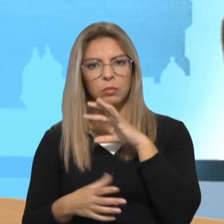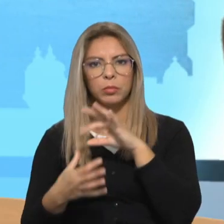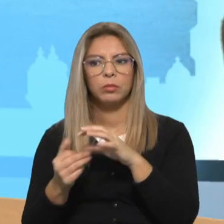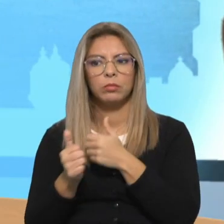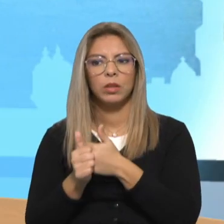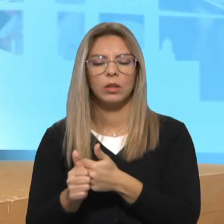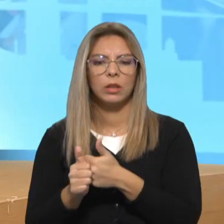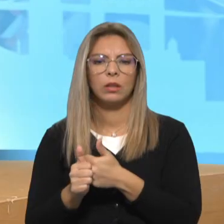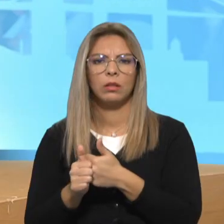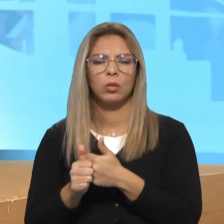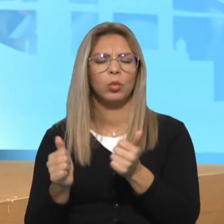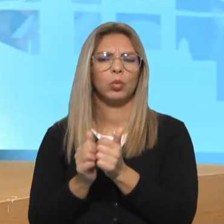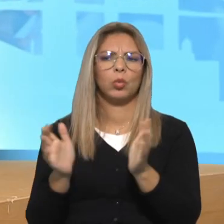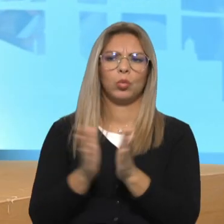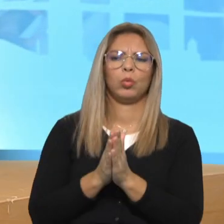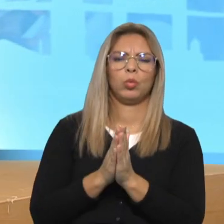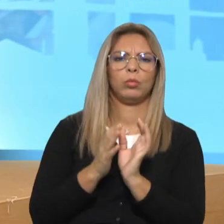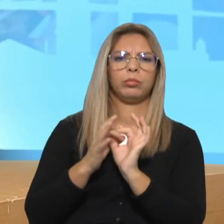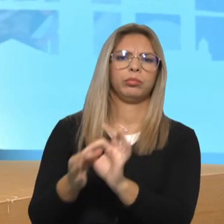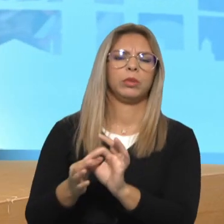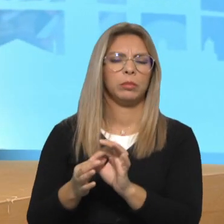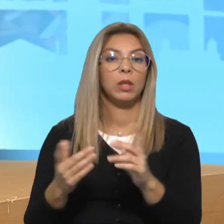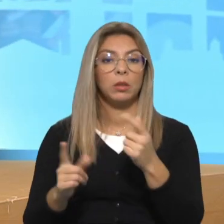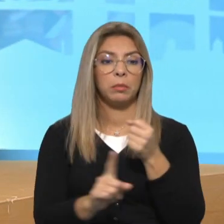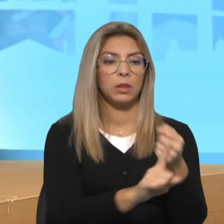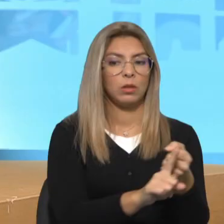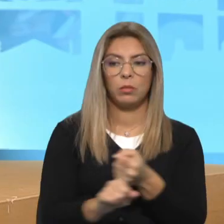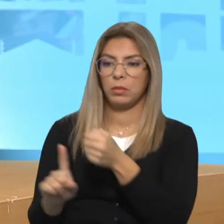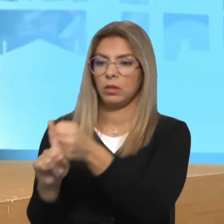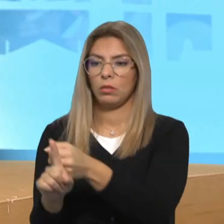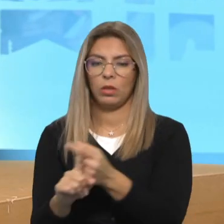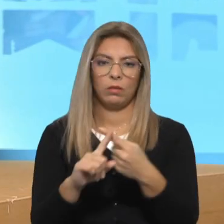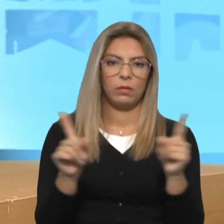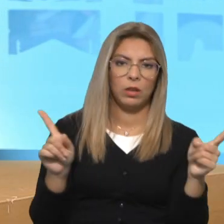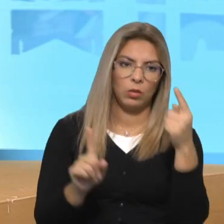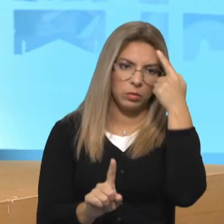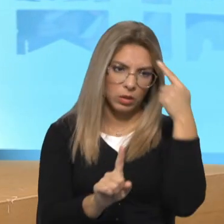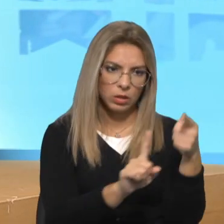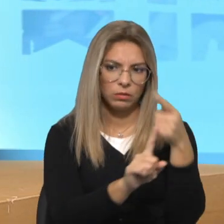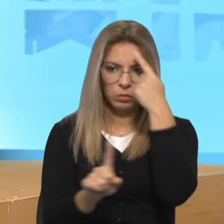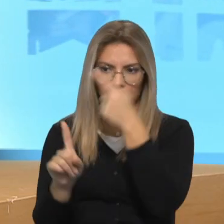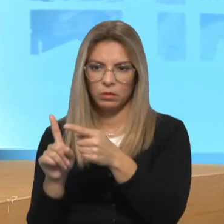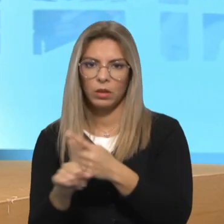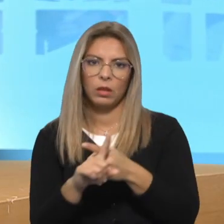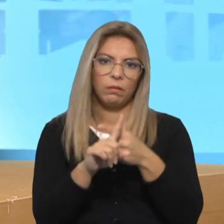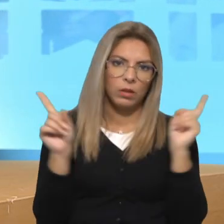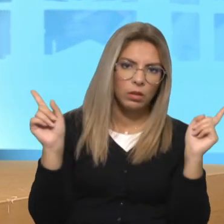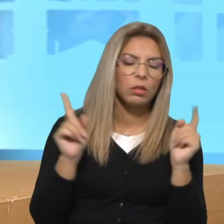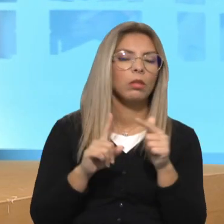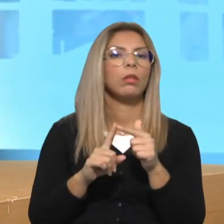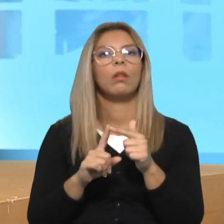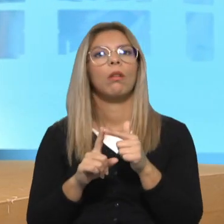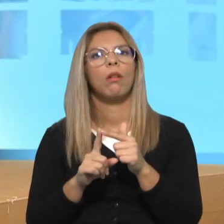outro. E, de facto, cada um tinha uma missão diferente, tinha um mundo diferente, tínhamos o maior dos apreços para